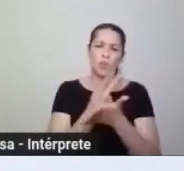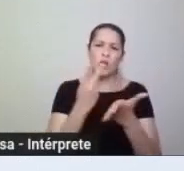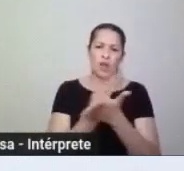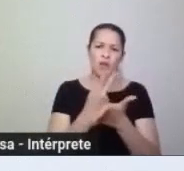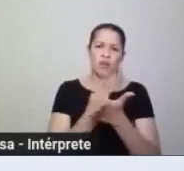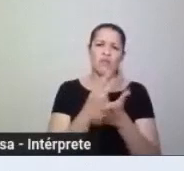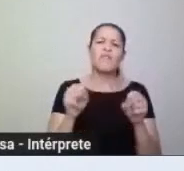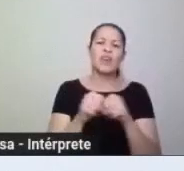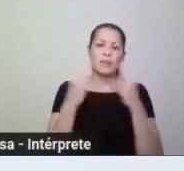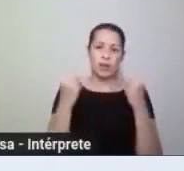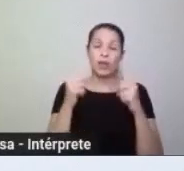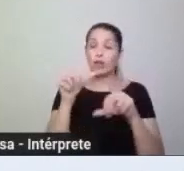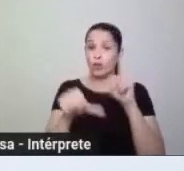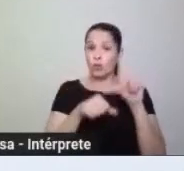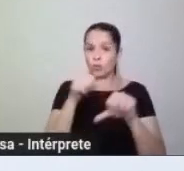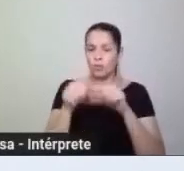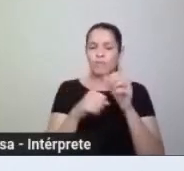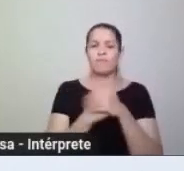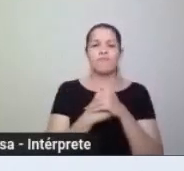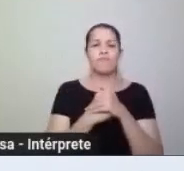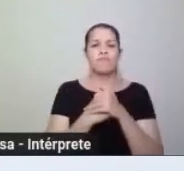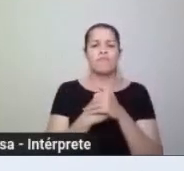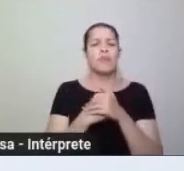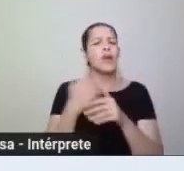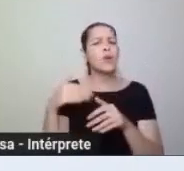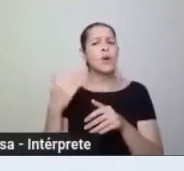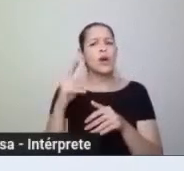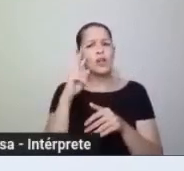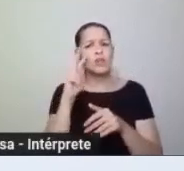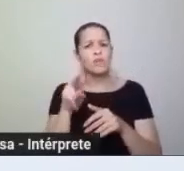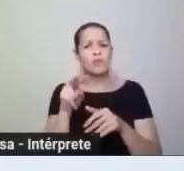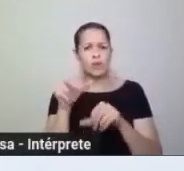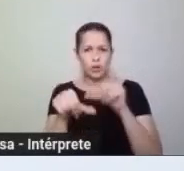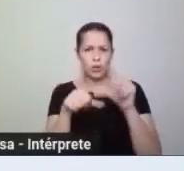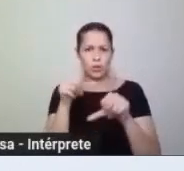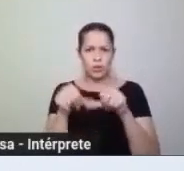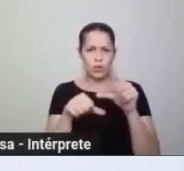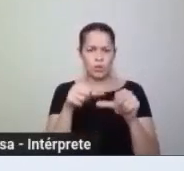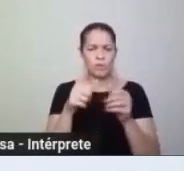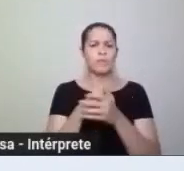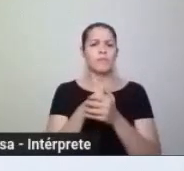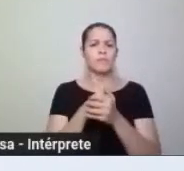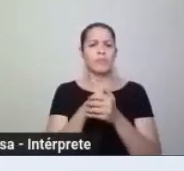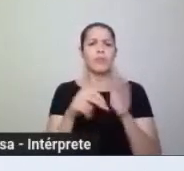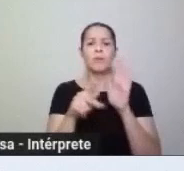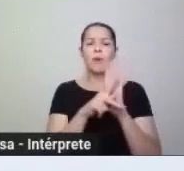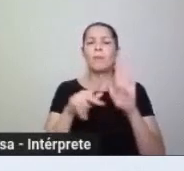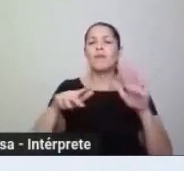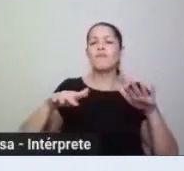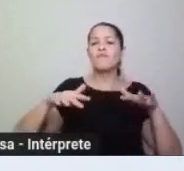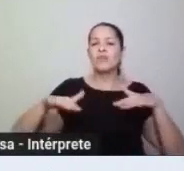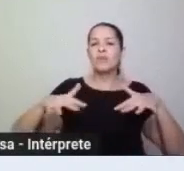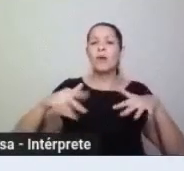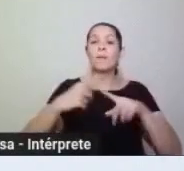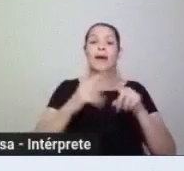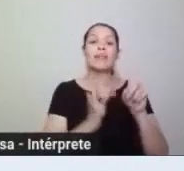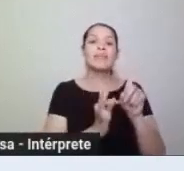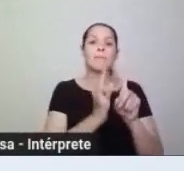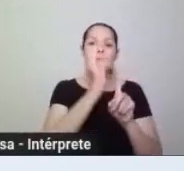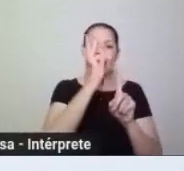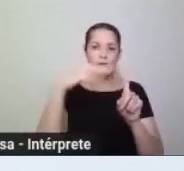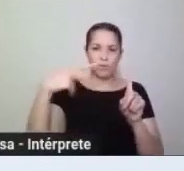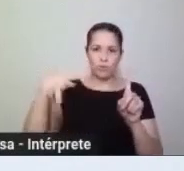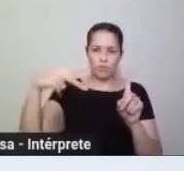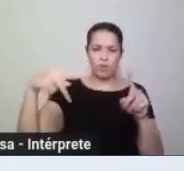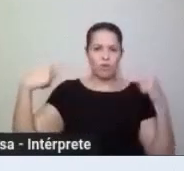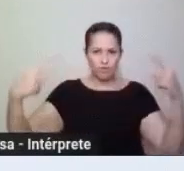se montou a vedação, que na tendência de vibração de temperatura aí, a